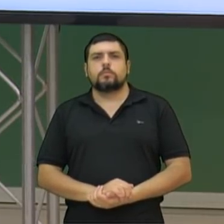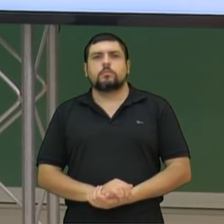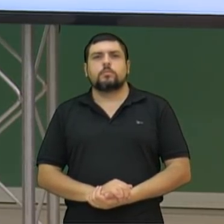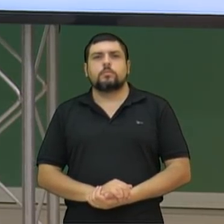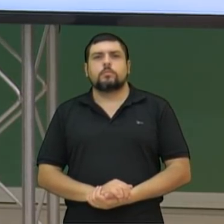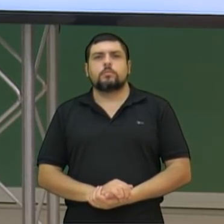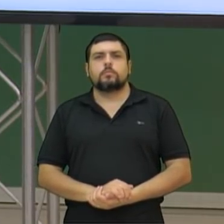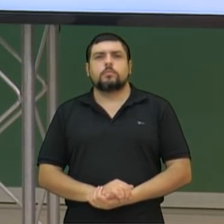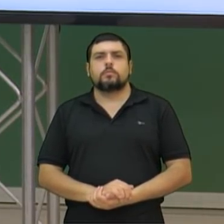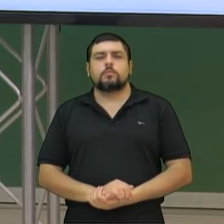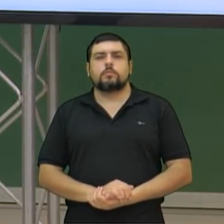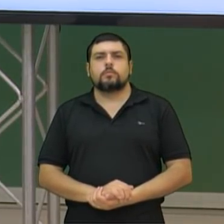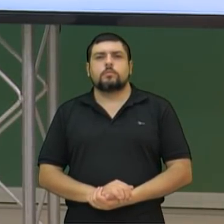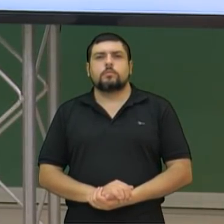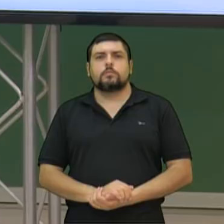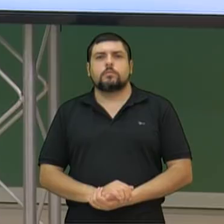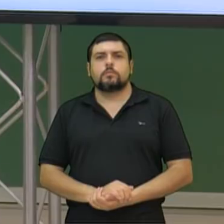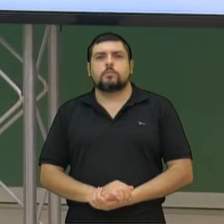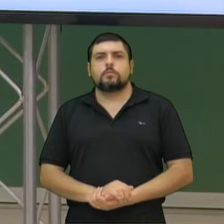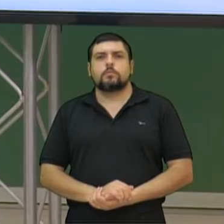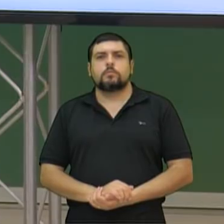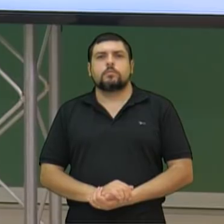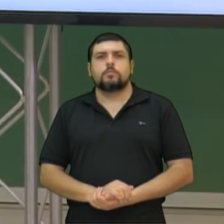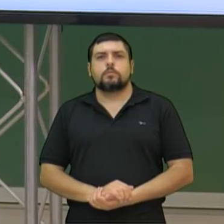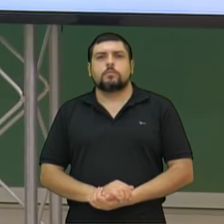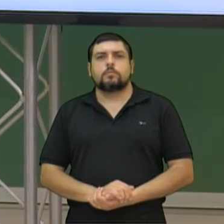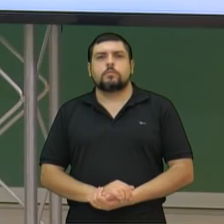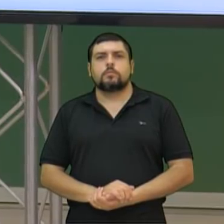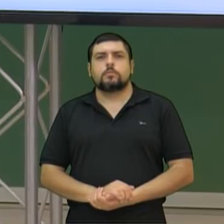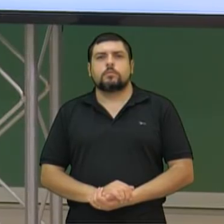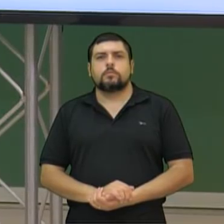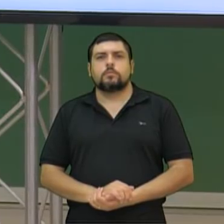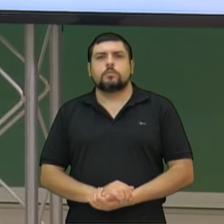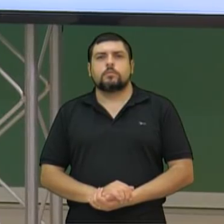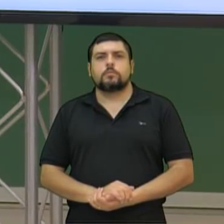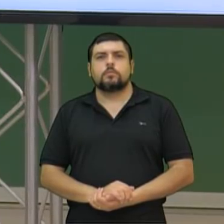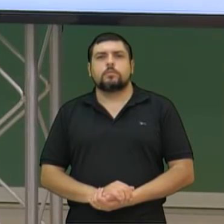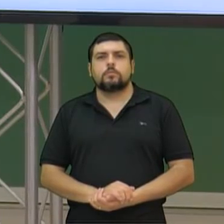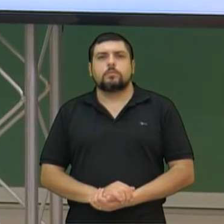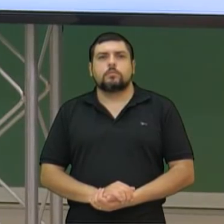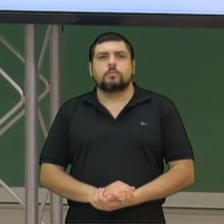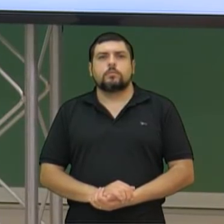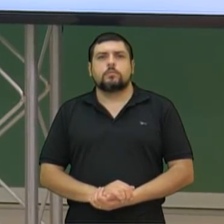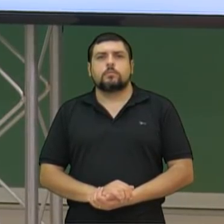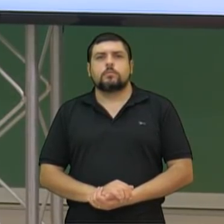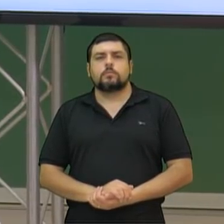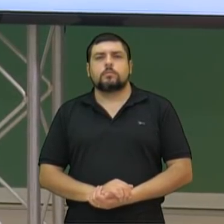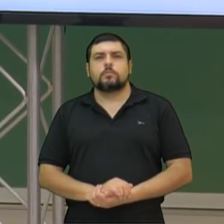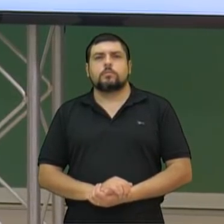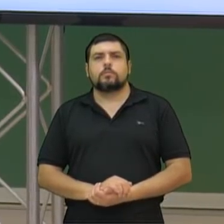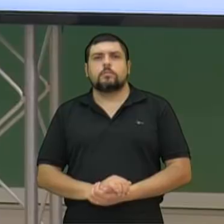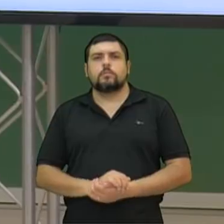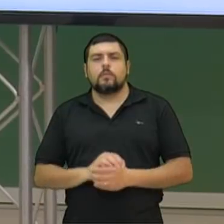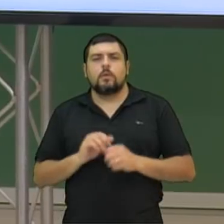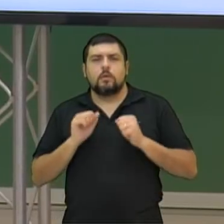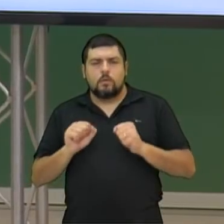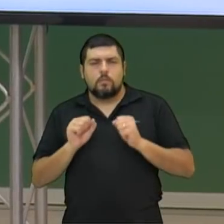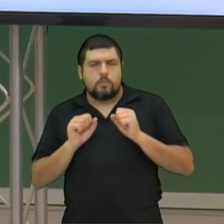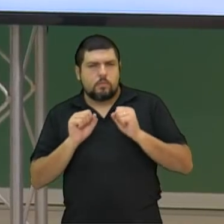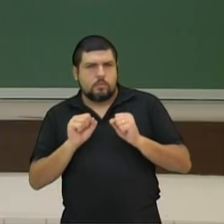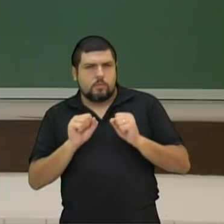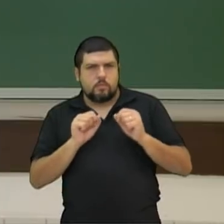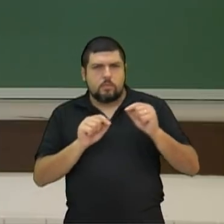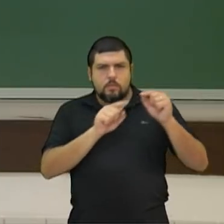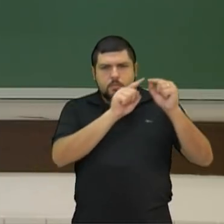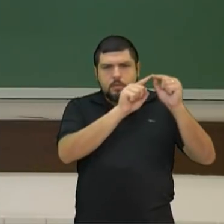dia 30, novamente, eu tenho 86 produtos vendidos. Posso juntar os pontos porque se refere a